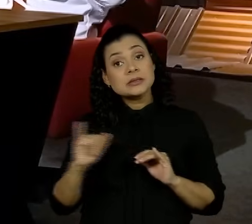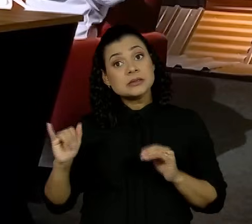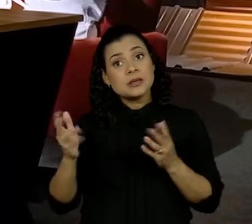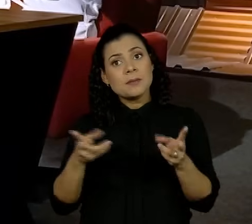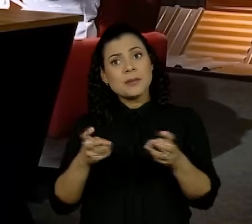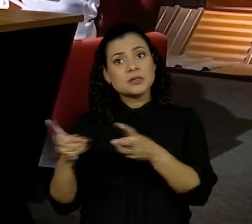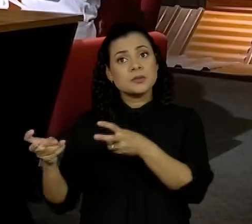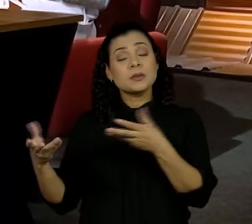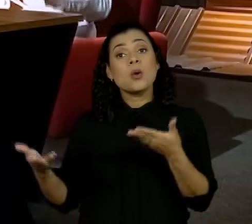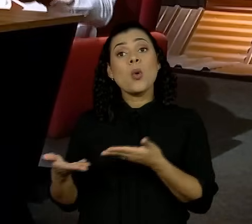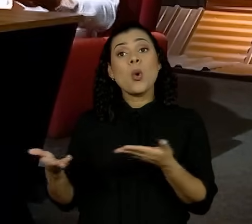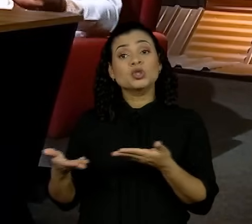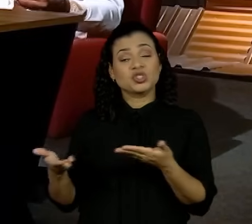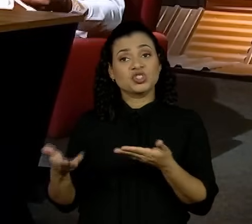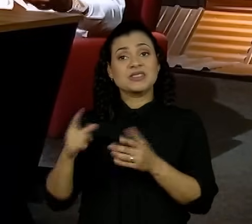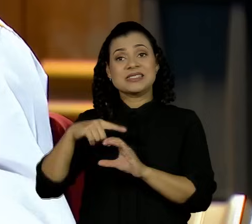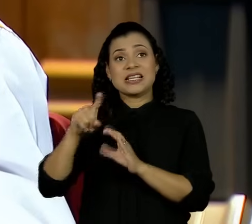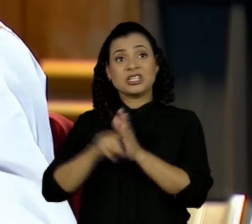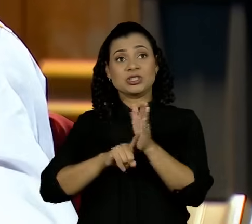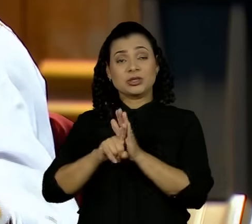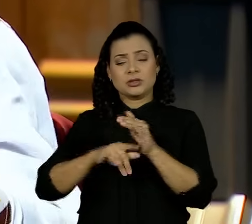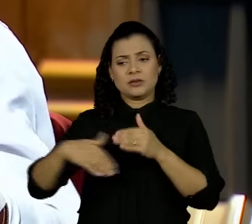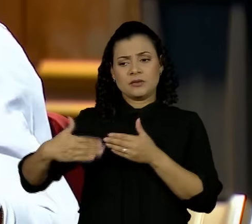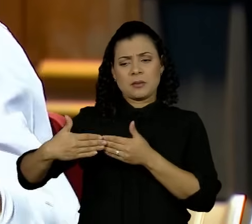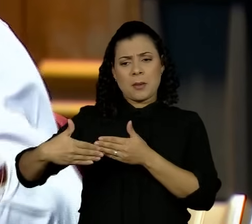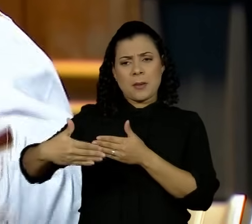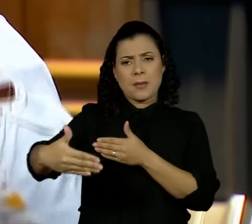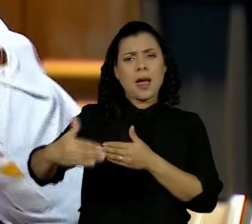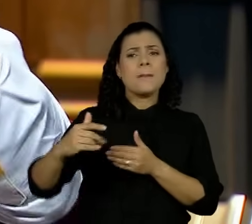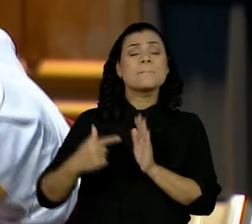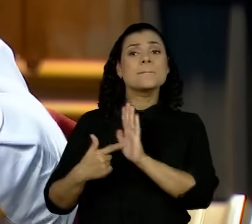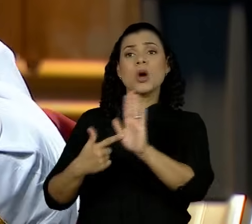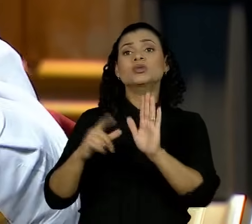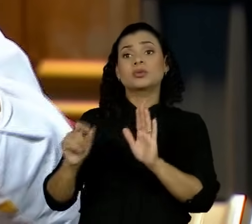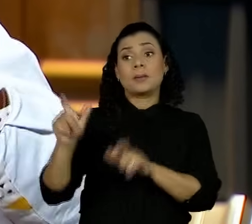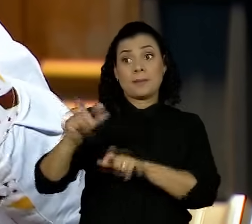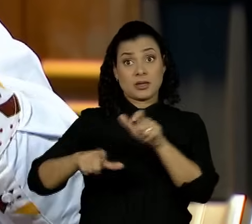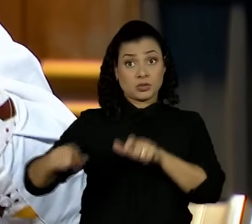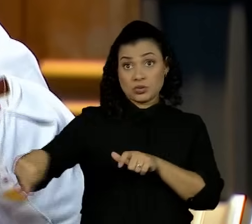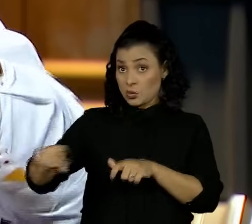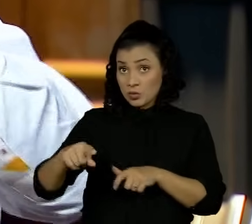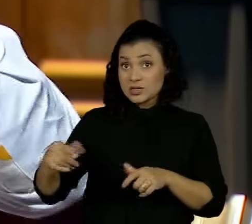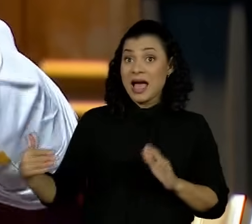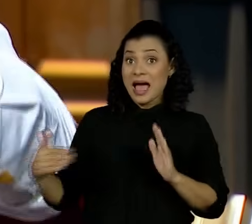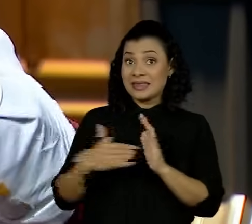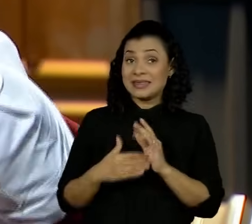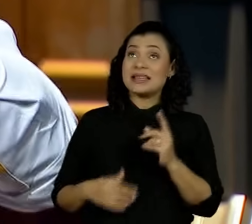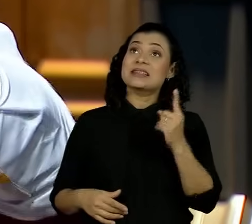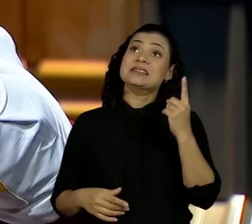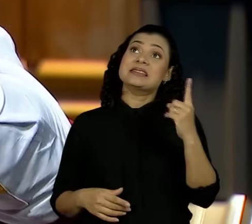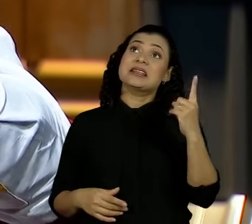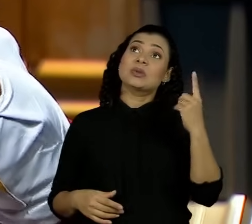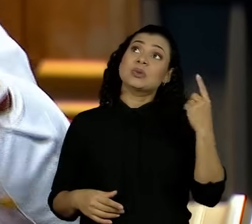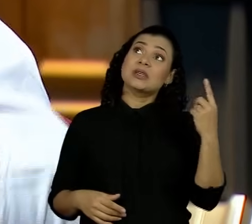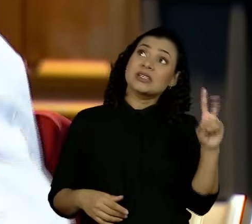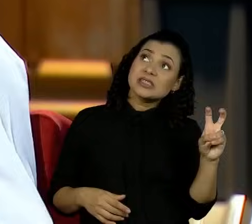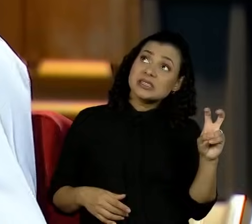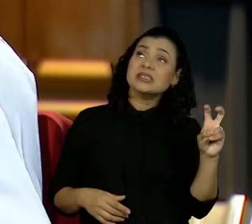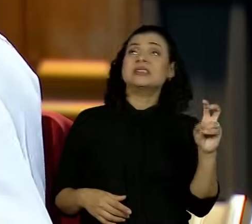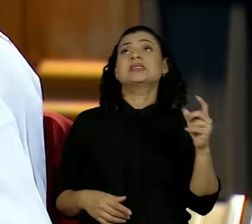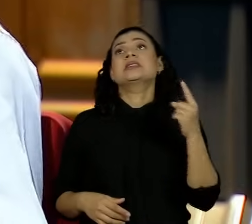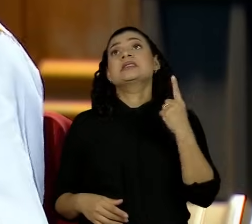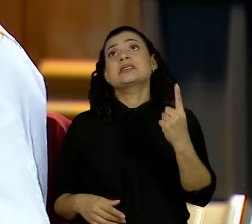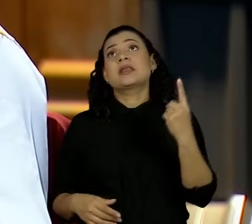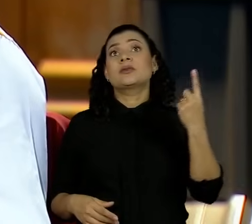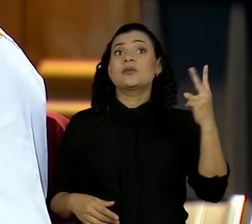as perspectivas que tem da ciência, mostra que, de fato, essa pessoa que vai viver até os 115, 120 anos, já